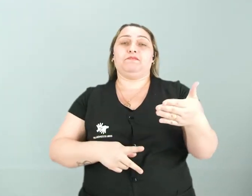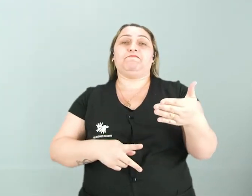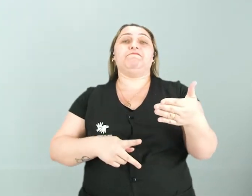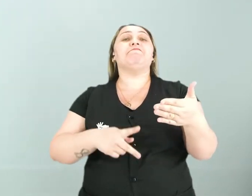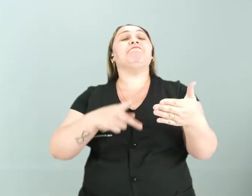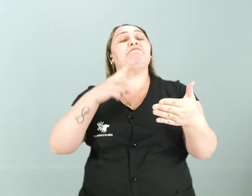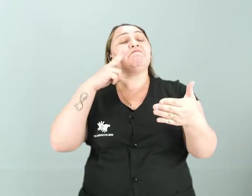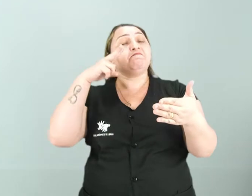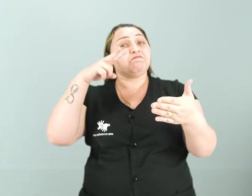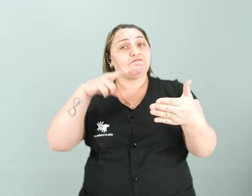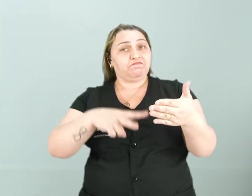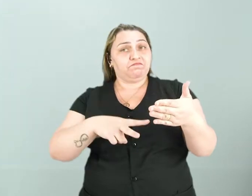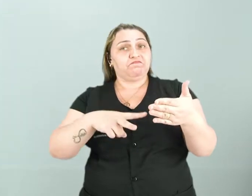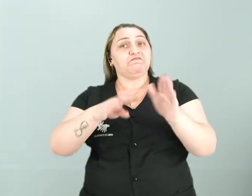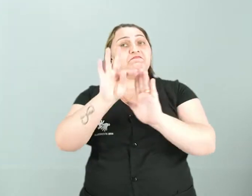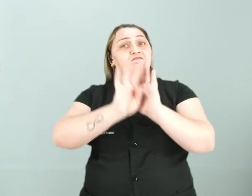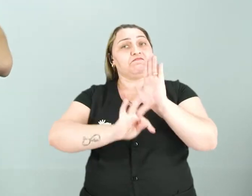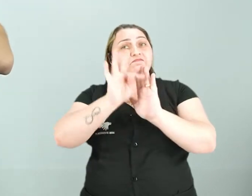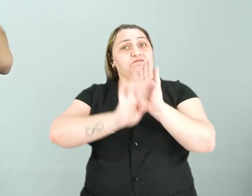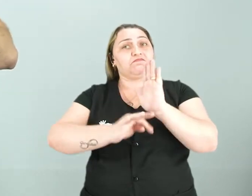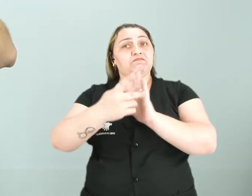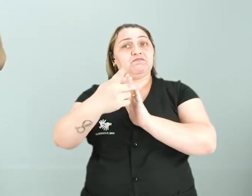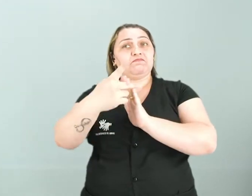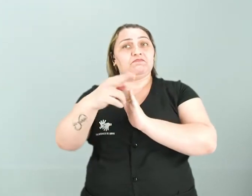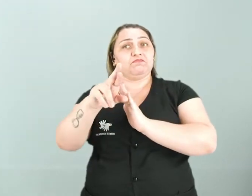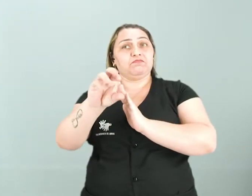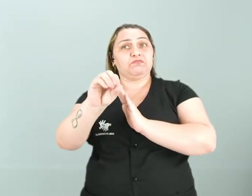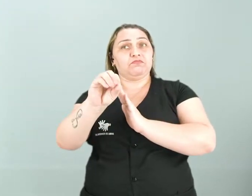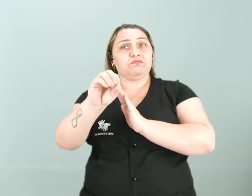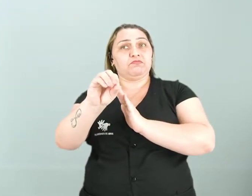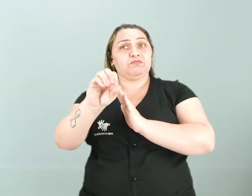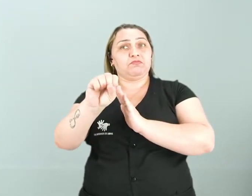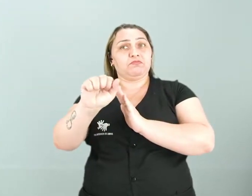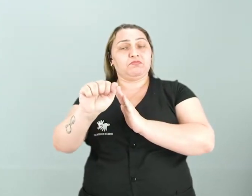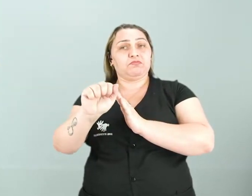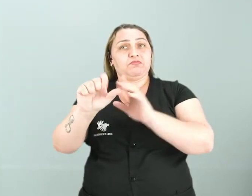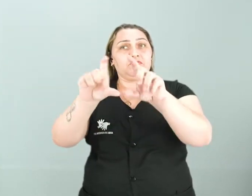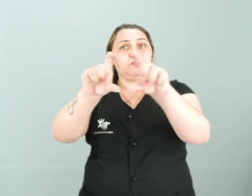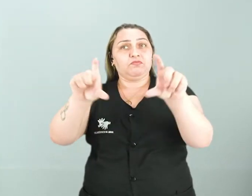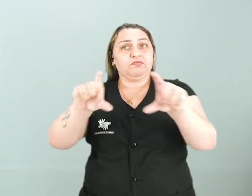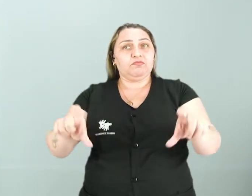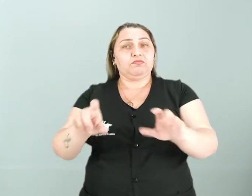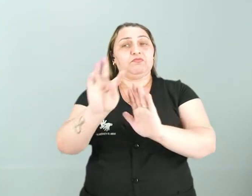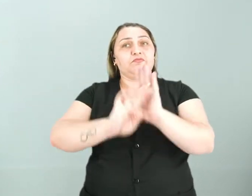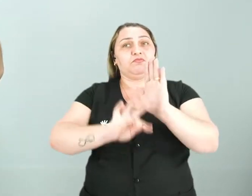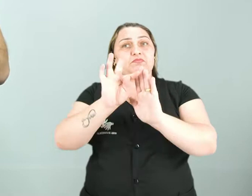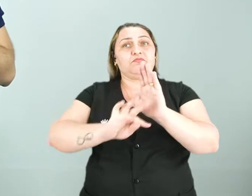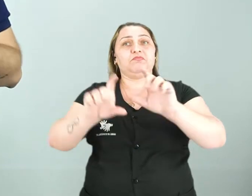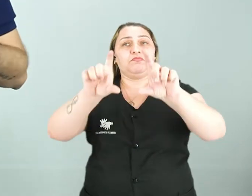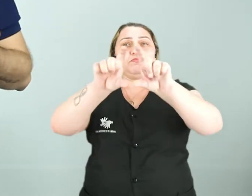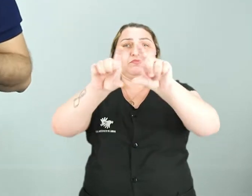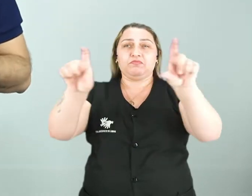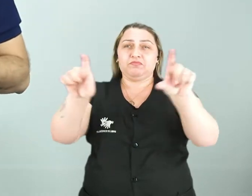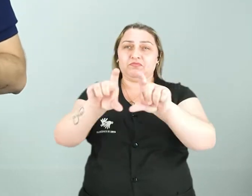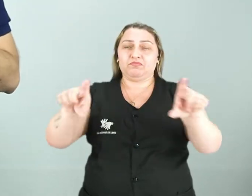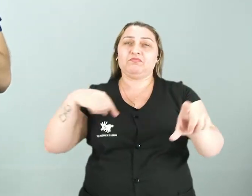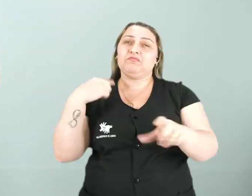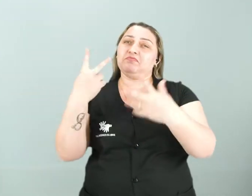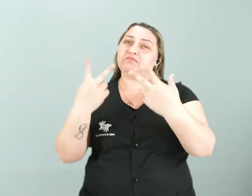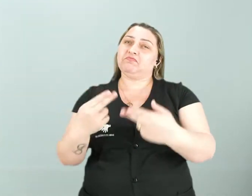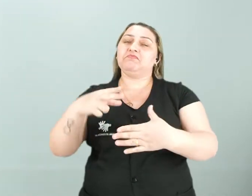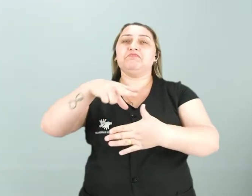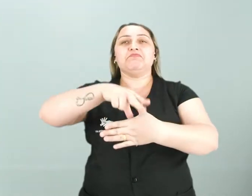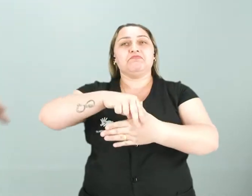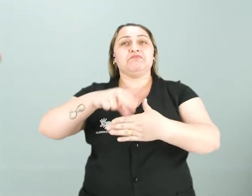em prosa, que é com parágrafos. Nós vimos também um texto em versos, né, como o nosso cordel,